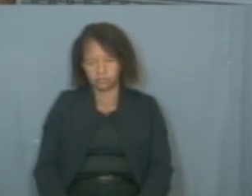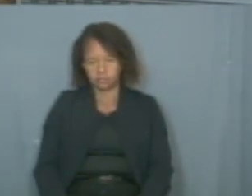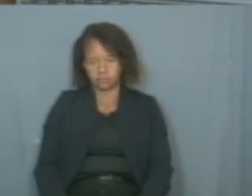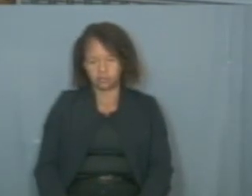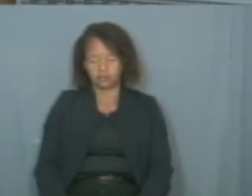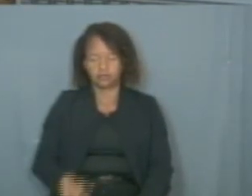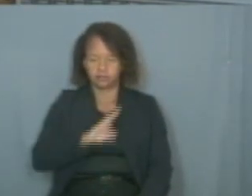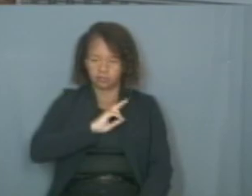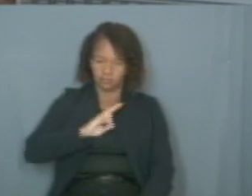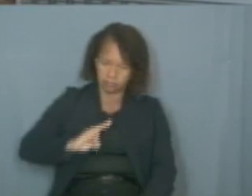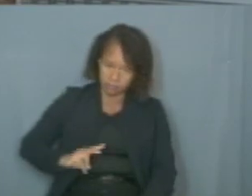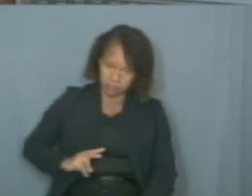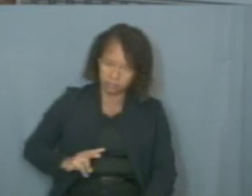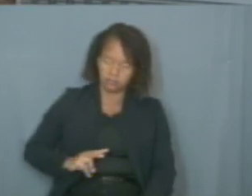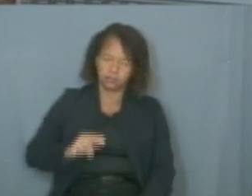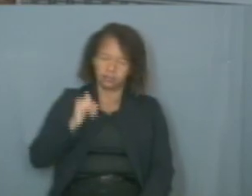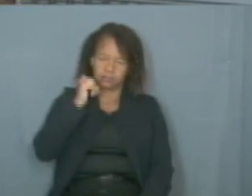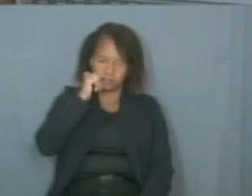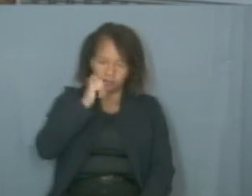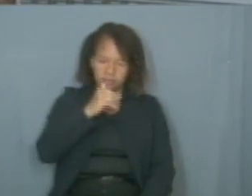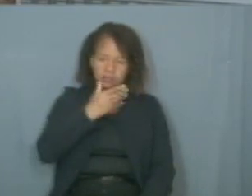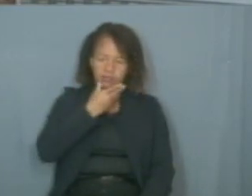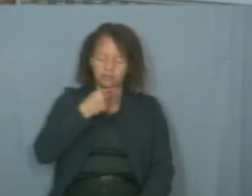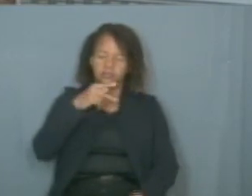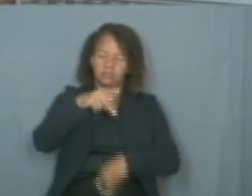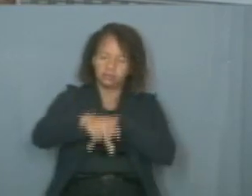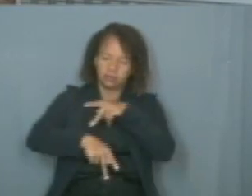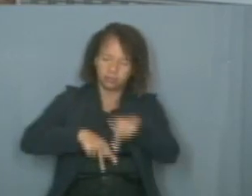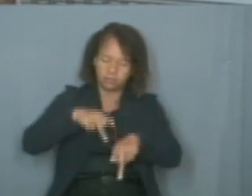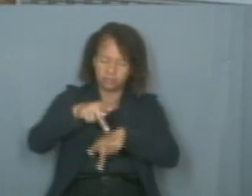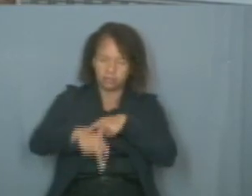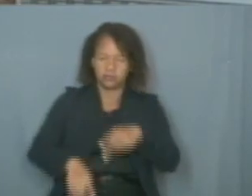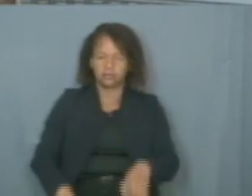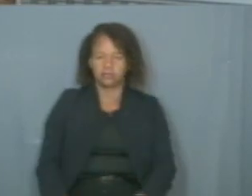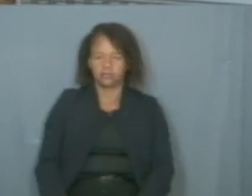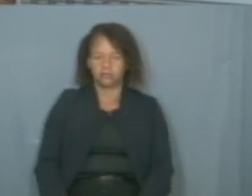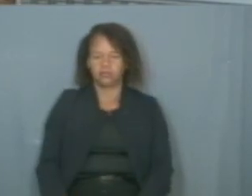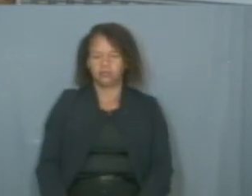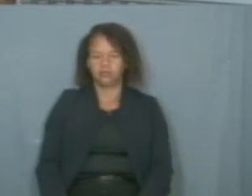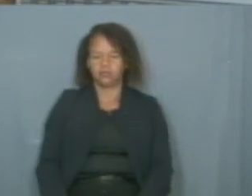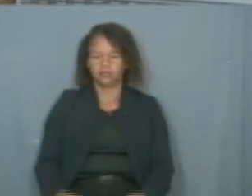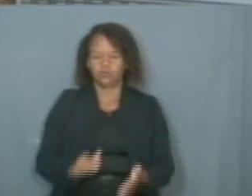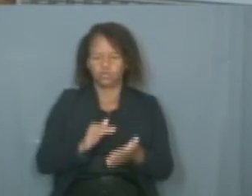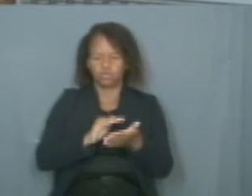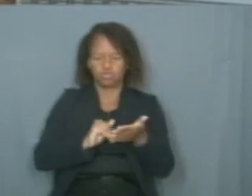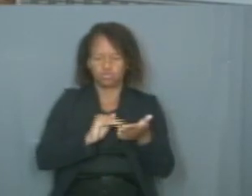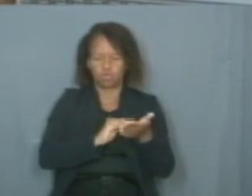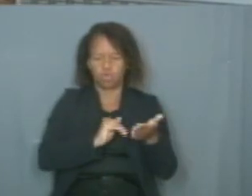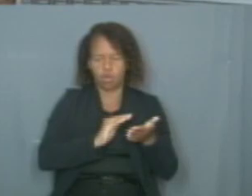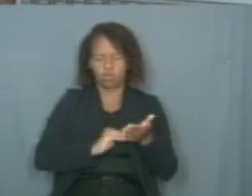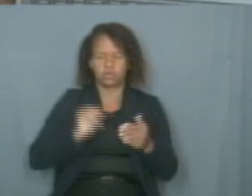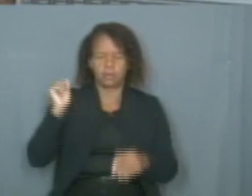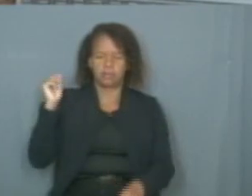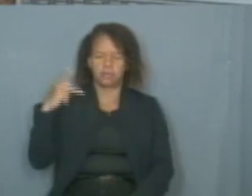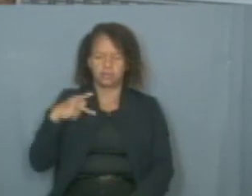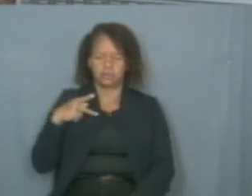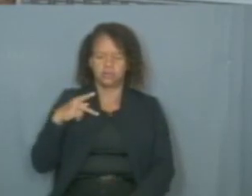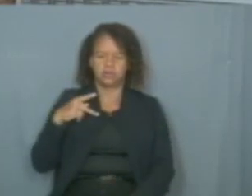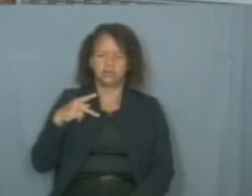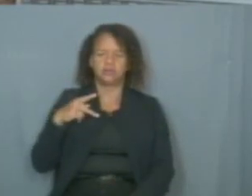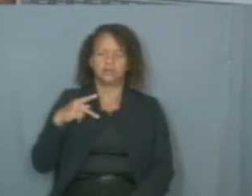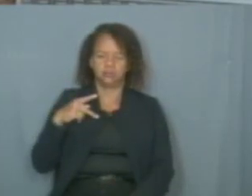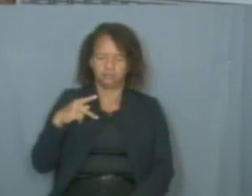cientes, vereadores, vereadoras, população, os descontos indevidos em